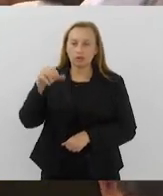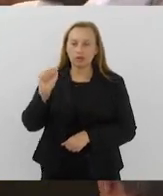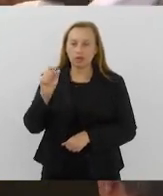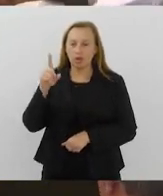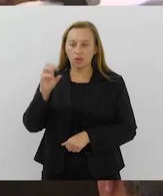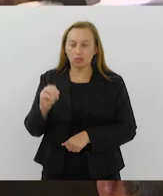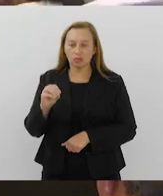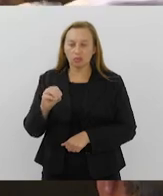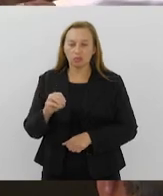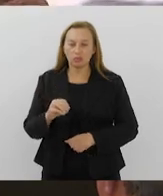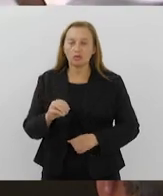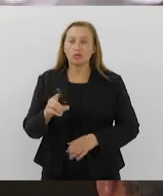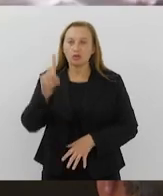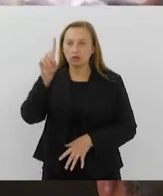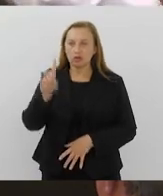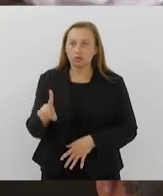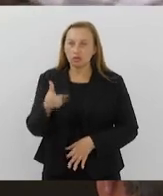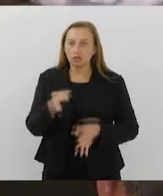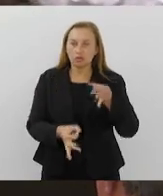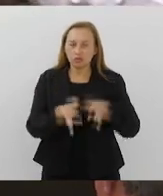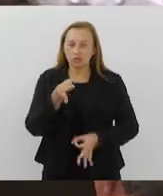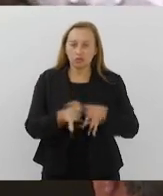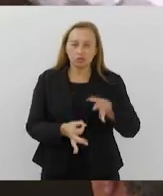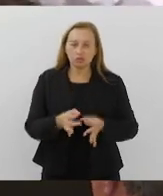diretor jurídico do Instituto Condicoma.